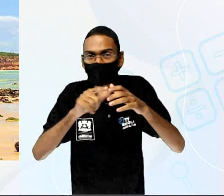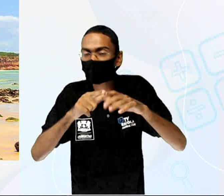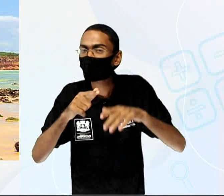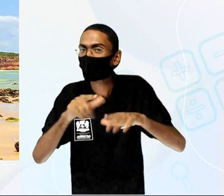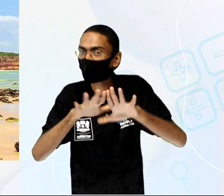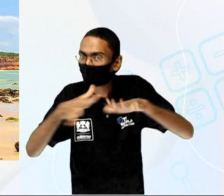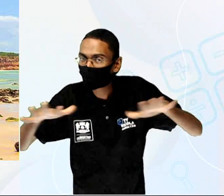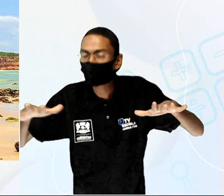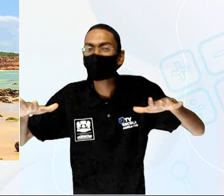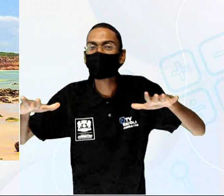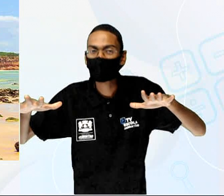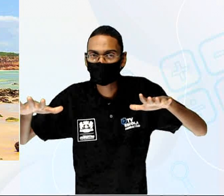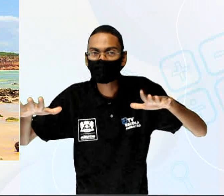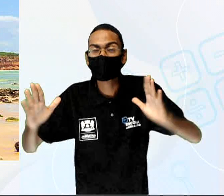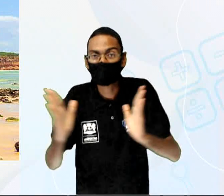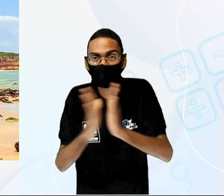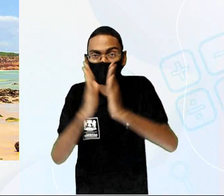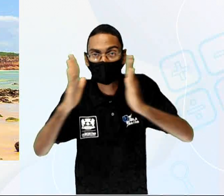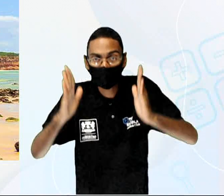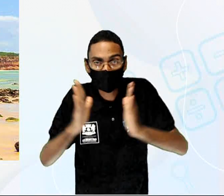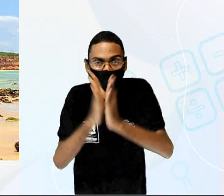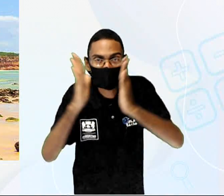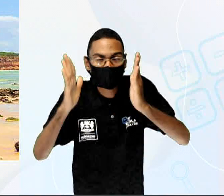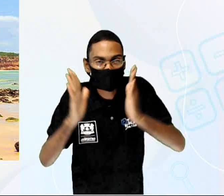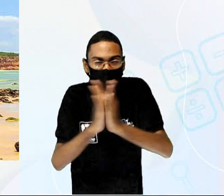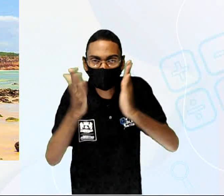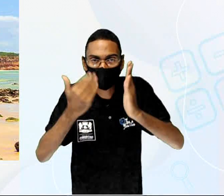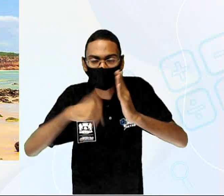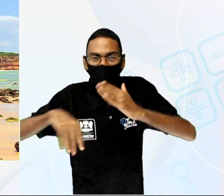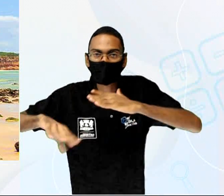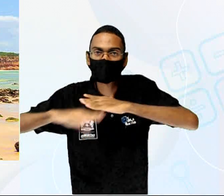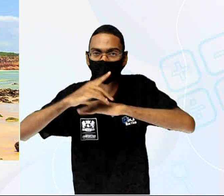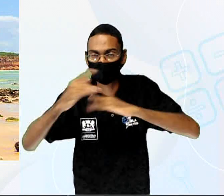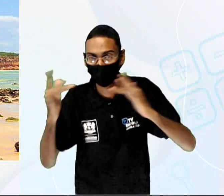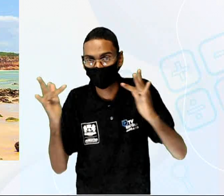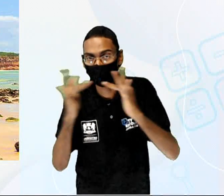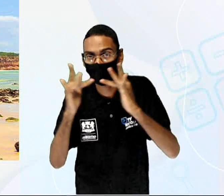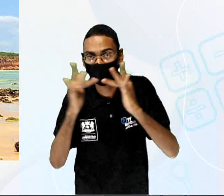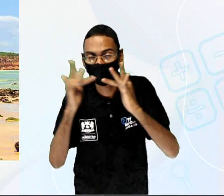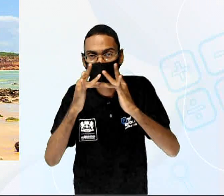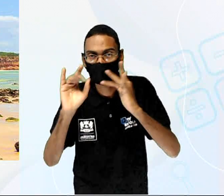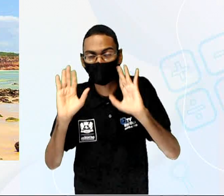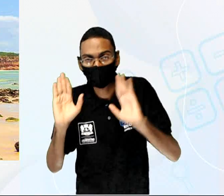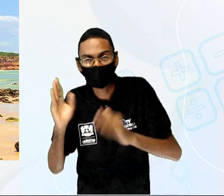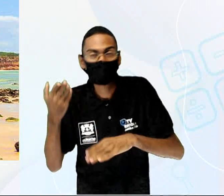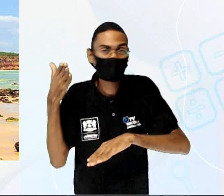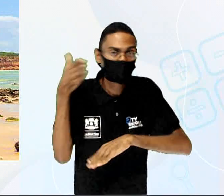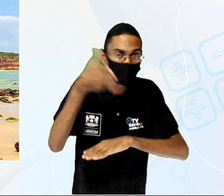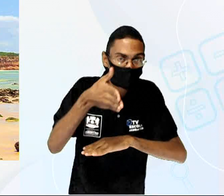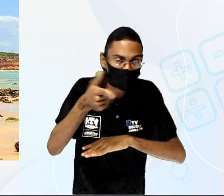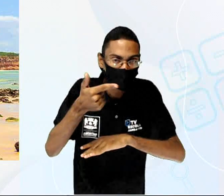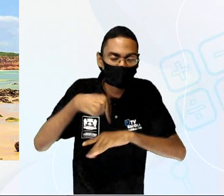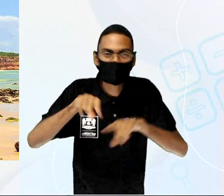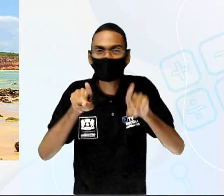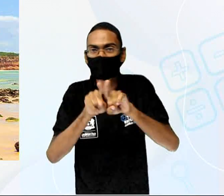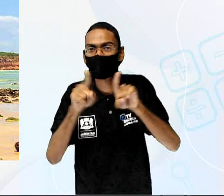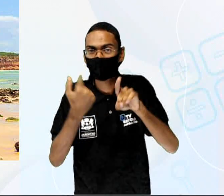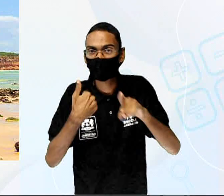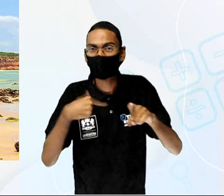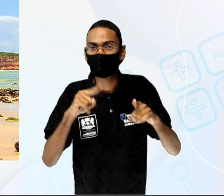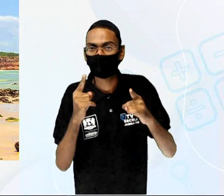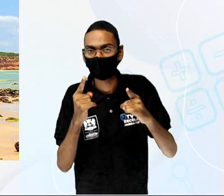quando a maré sobe. A gente chama de esse contato direto, que a falésia é viva, né? Quando o mar deixa de tocar, a gente diz que é uma